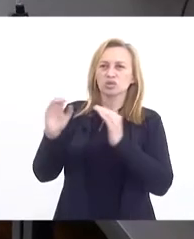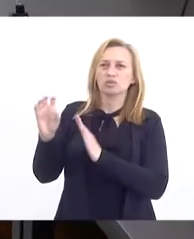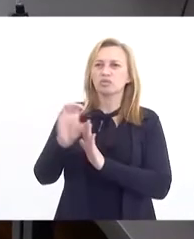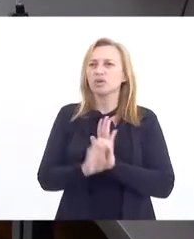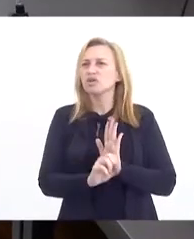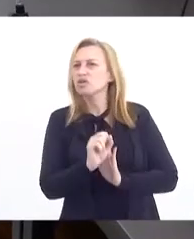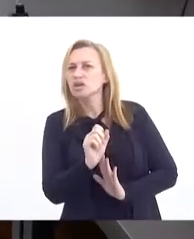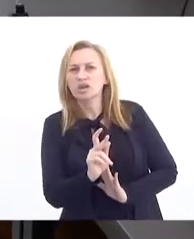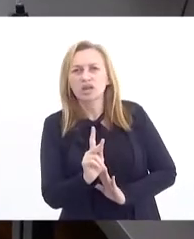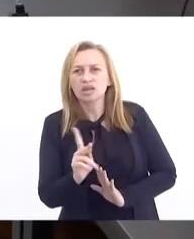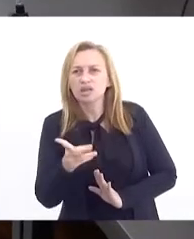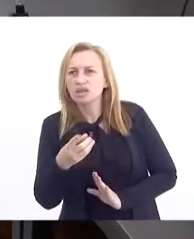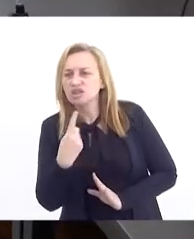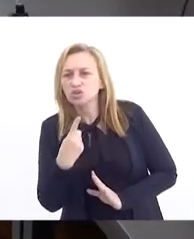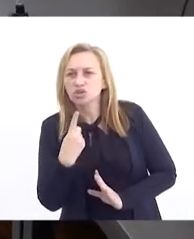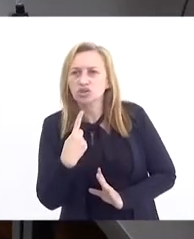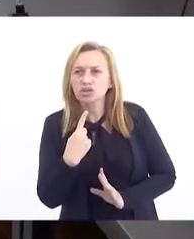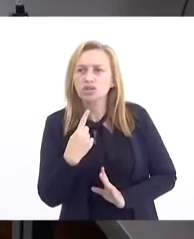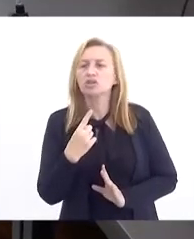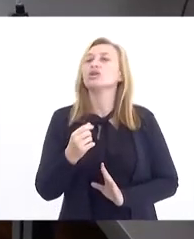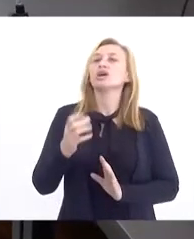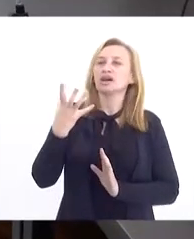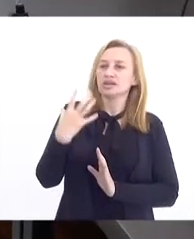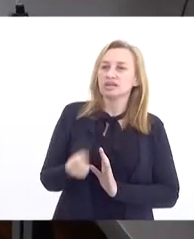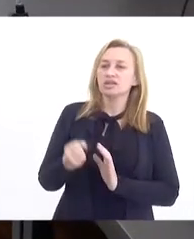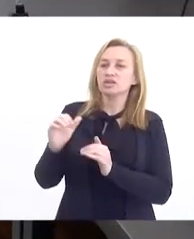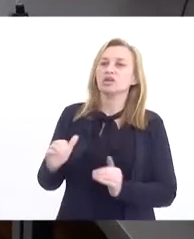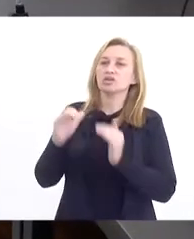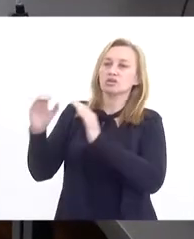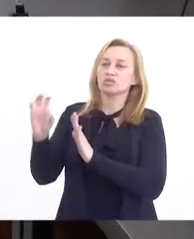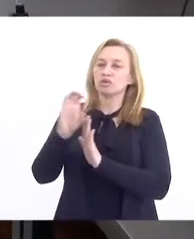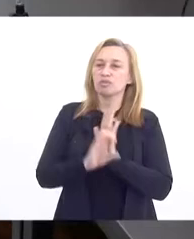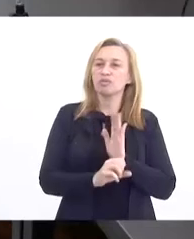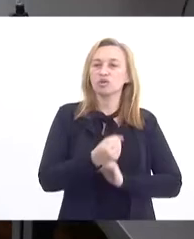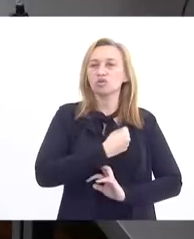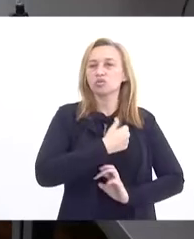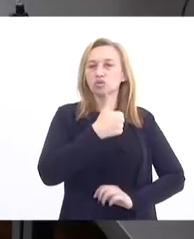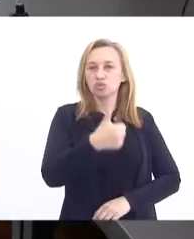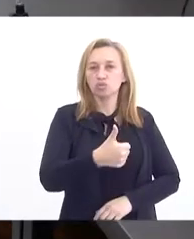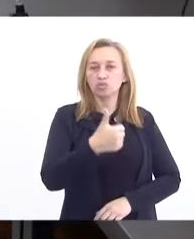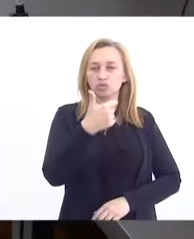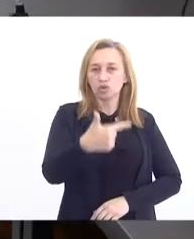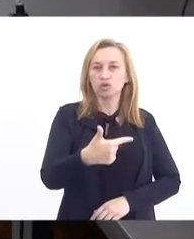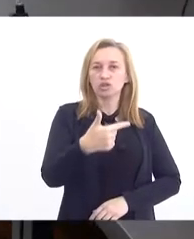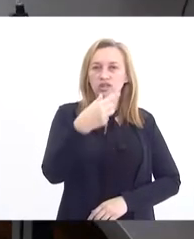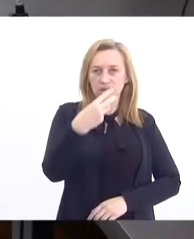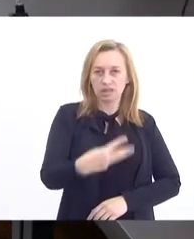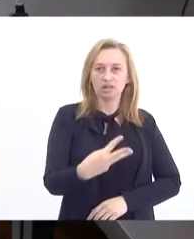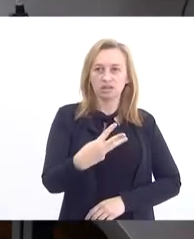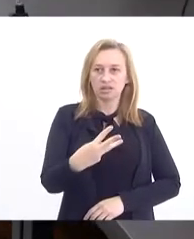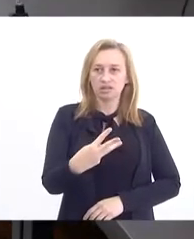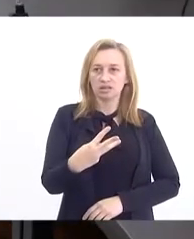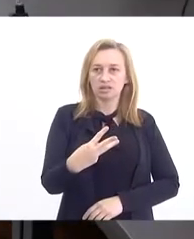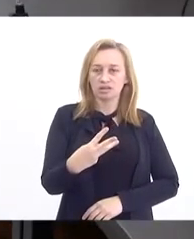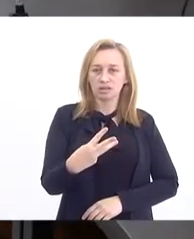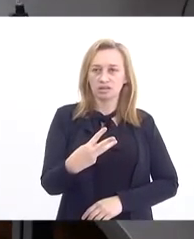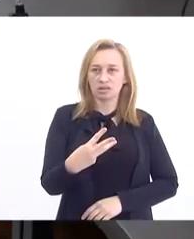ok? Alguém quer discutir? Não. Favorável com subemendas, emendas 1, 2 e 3.